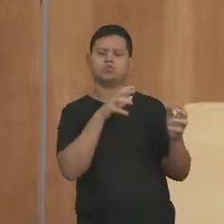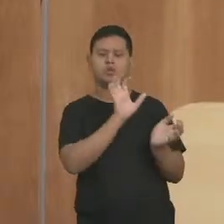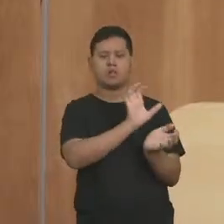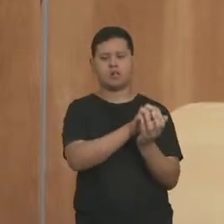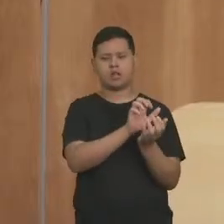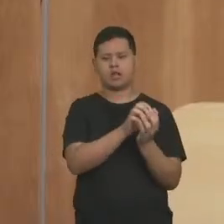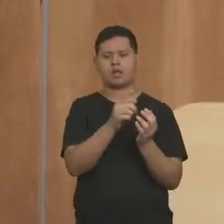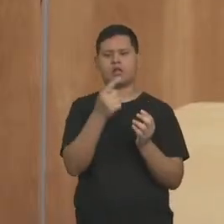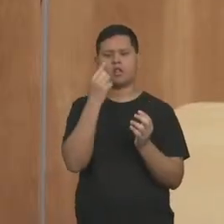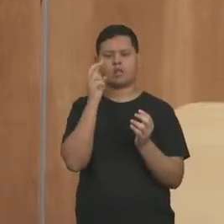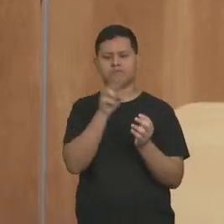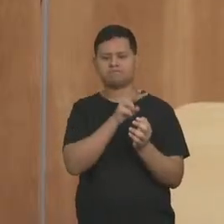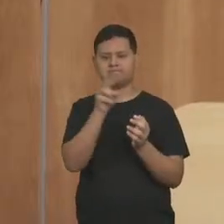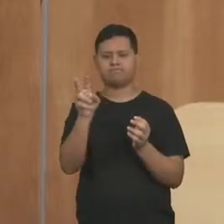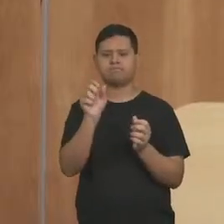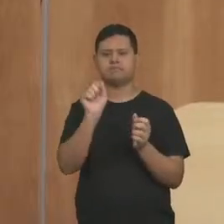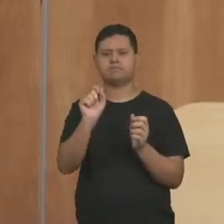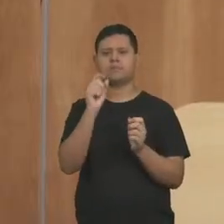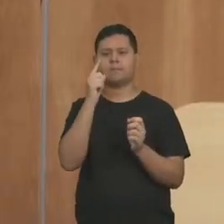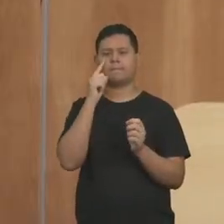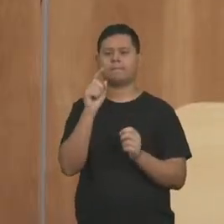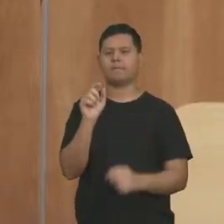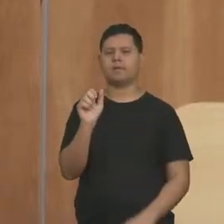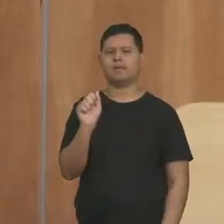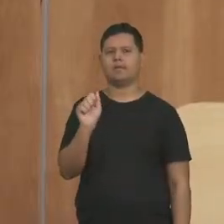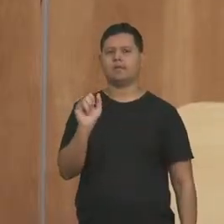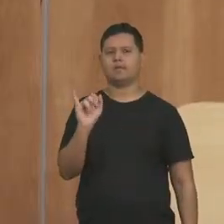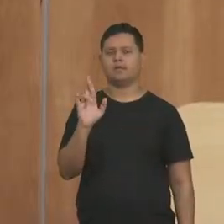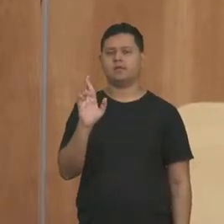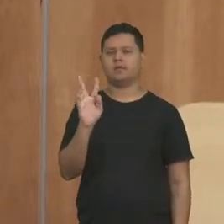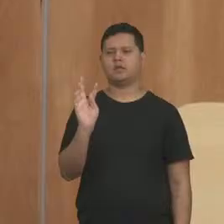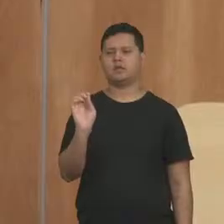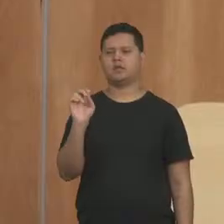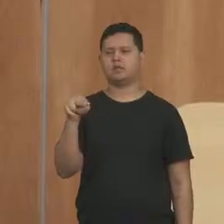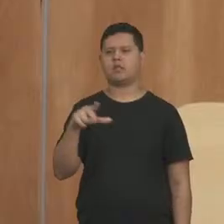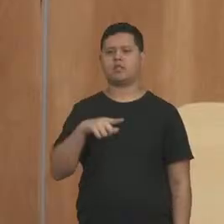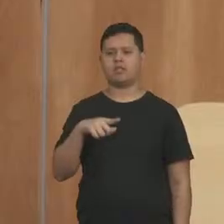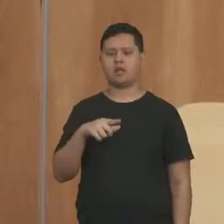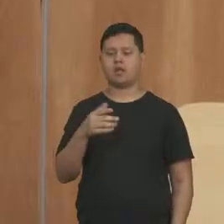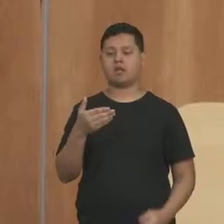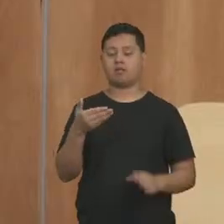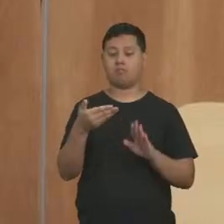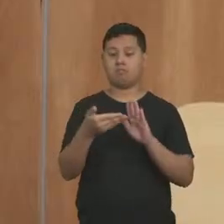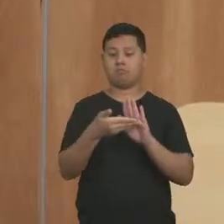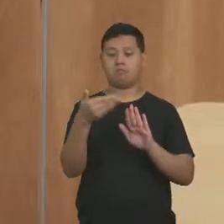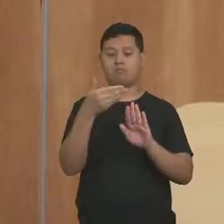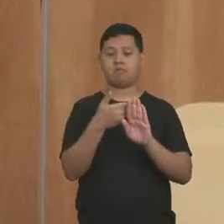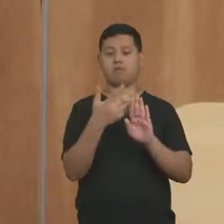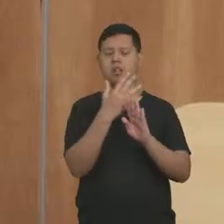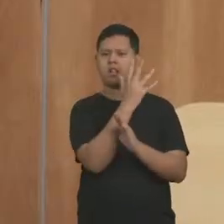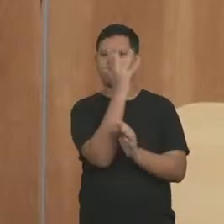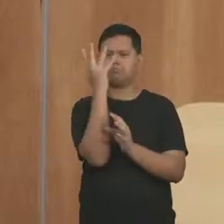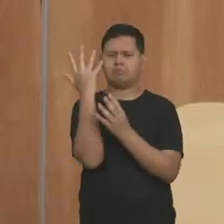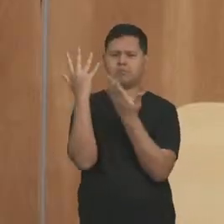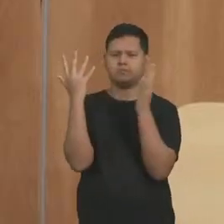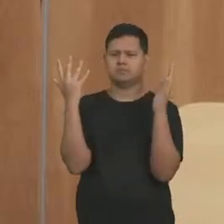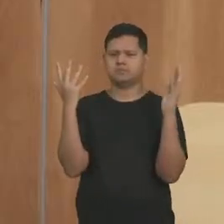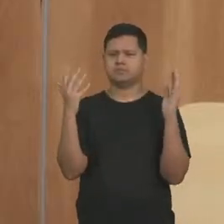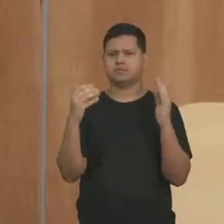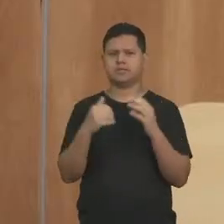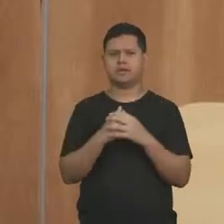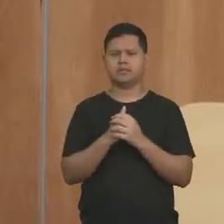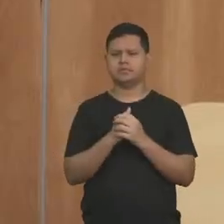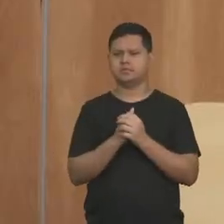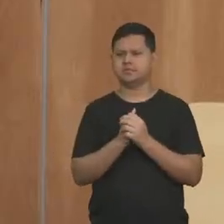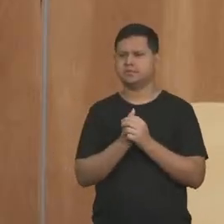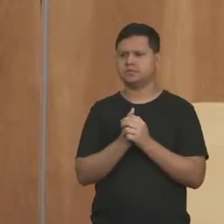aqui de trás, que margeia a Ayrton Senna, tem uma mata de cerrado única no